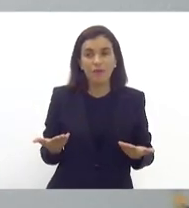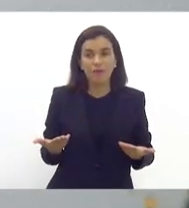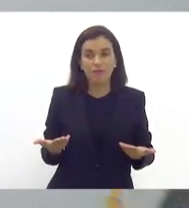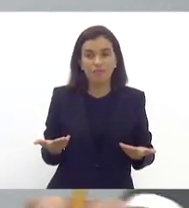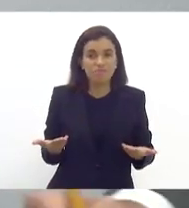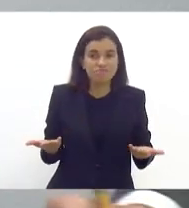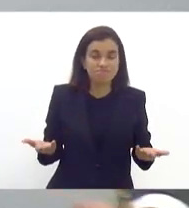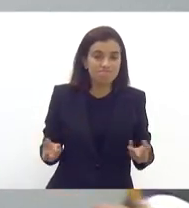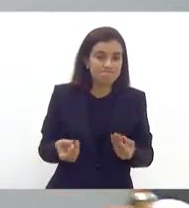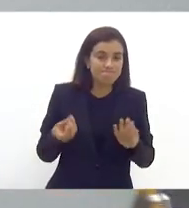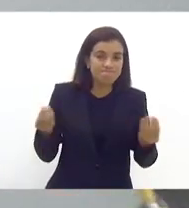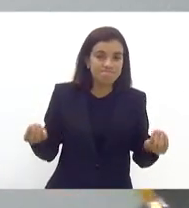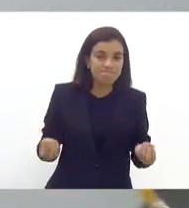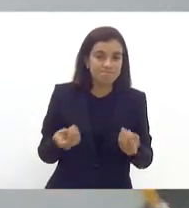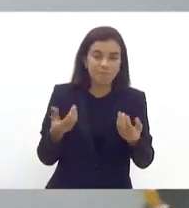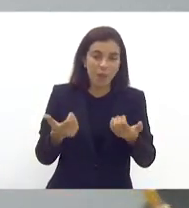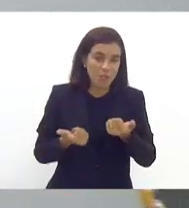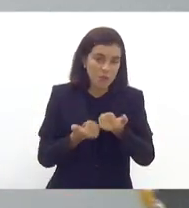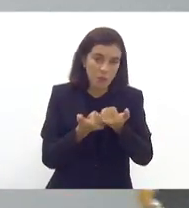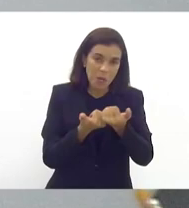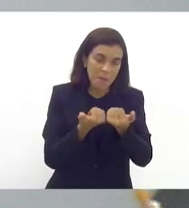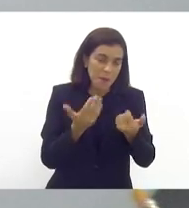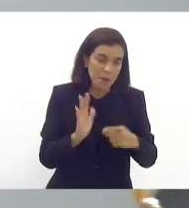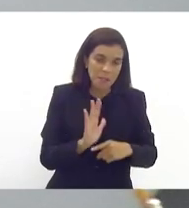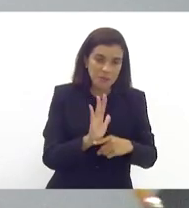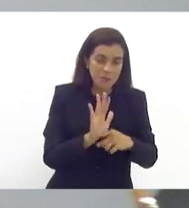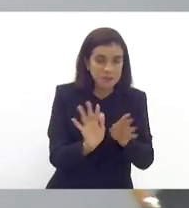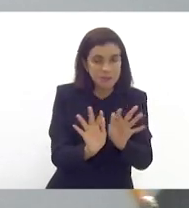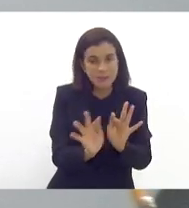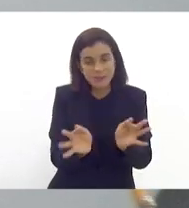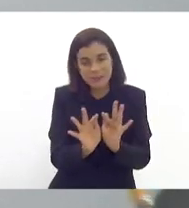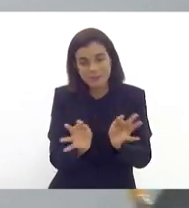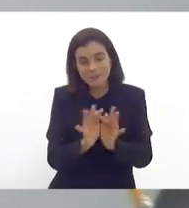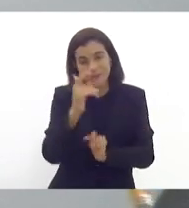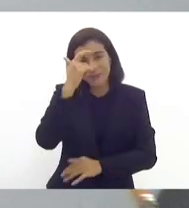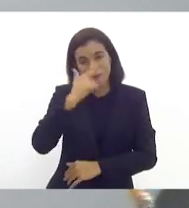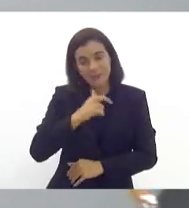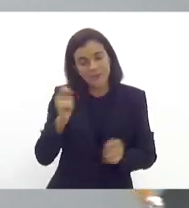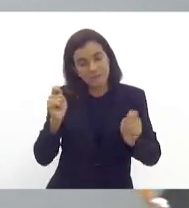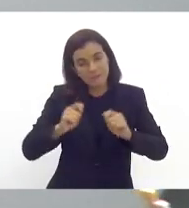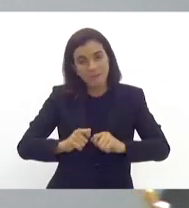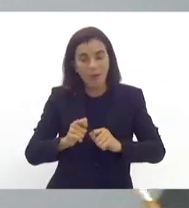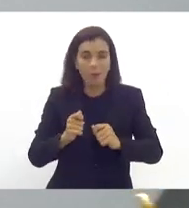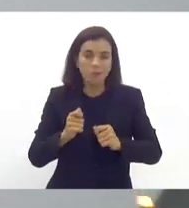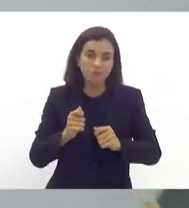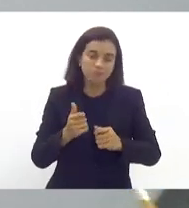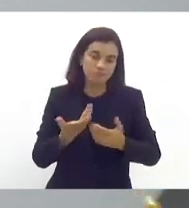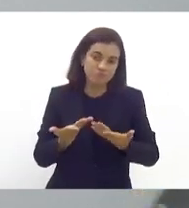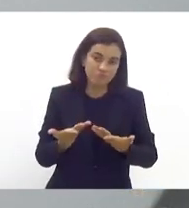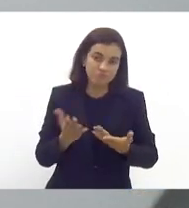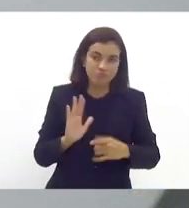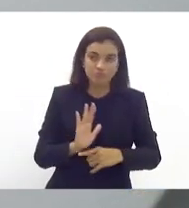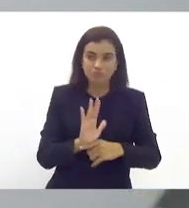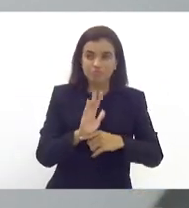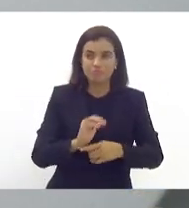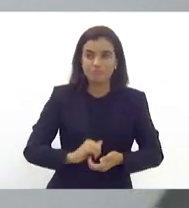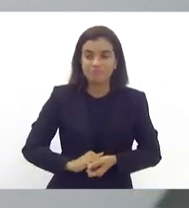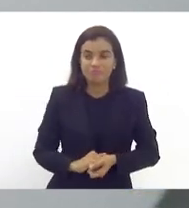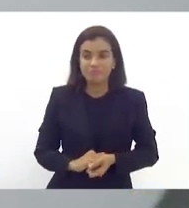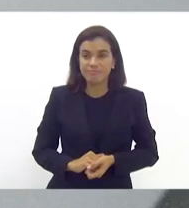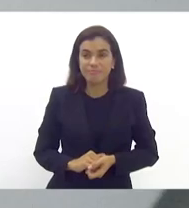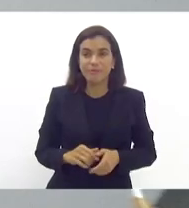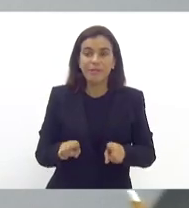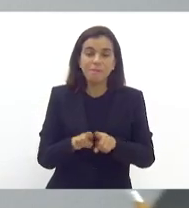as enfim colaborações ainda que singelas que eu poderia dar se senhor Deputado e e